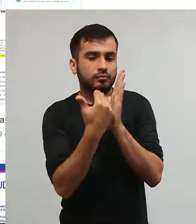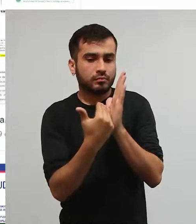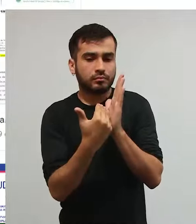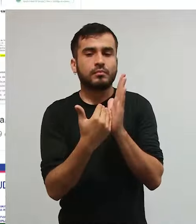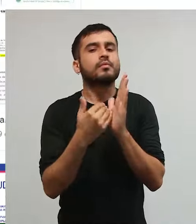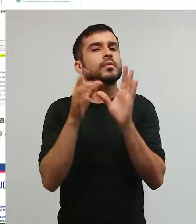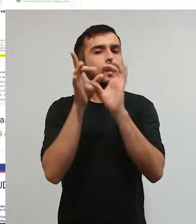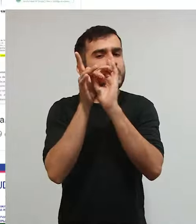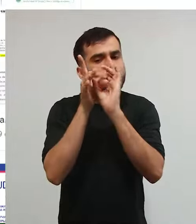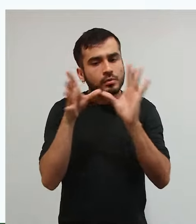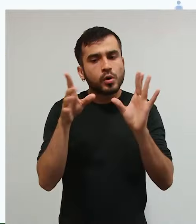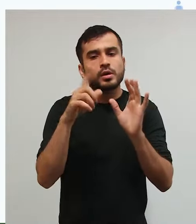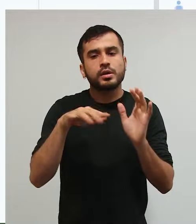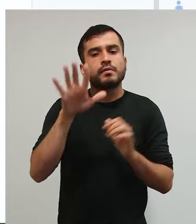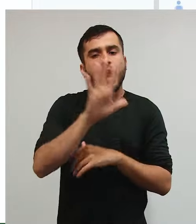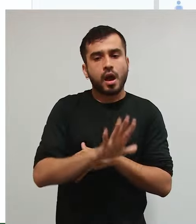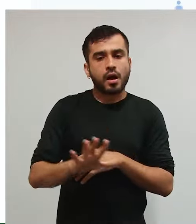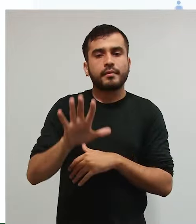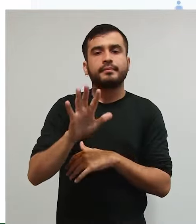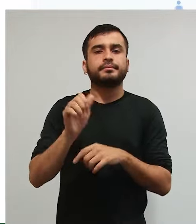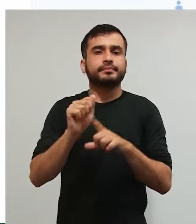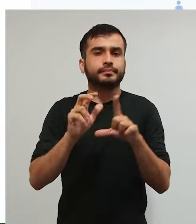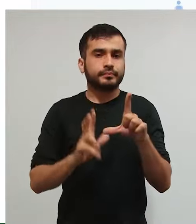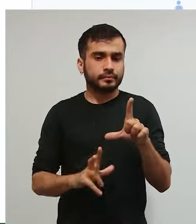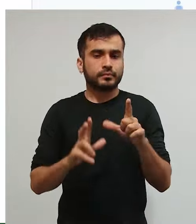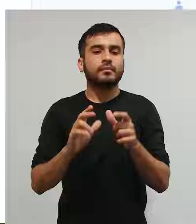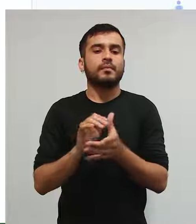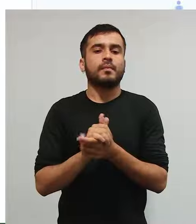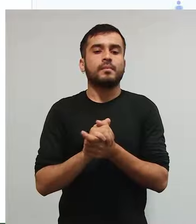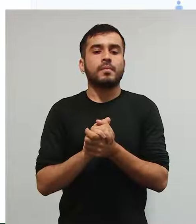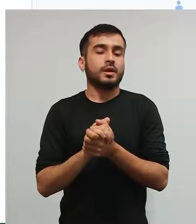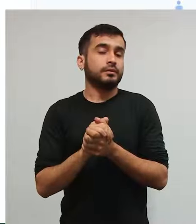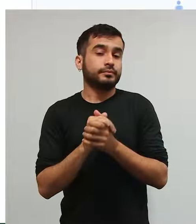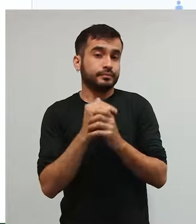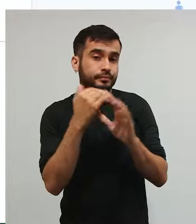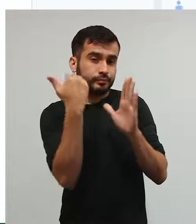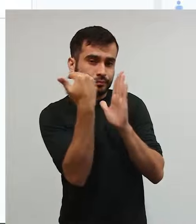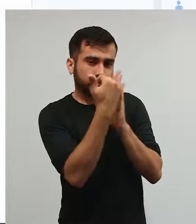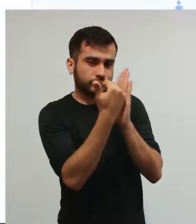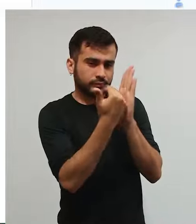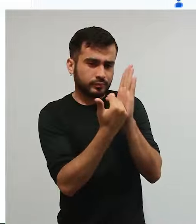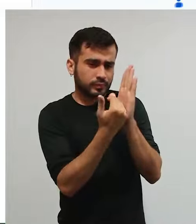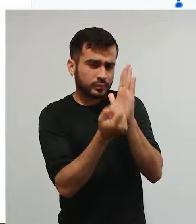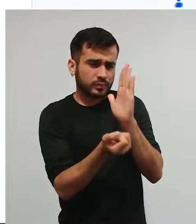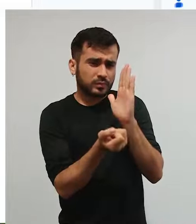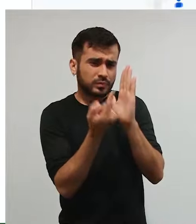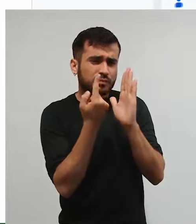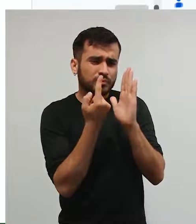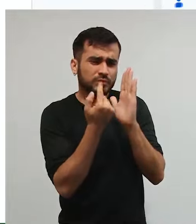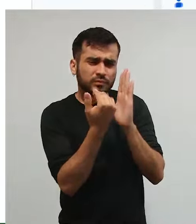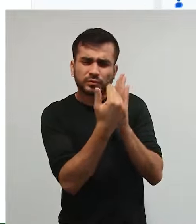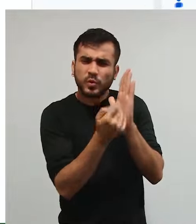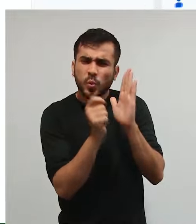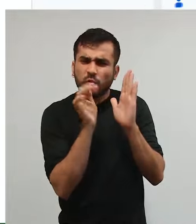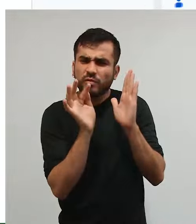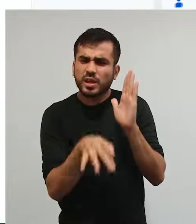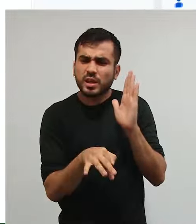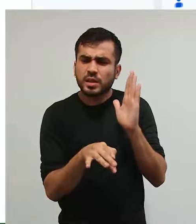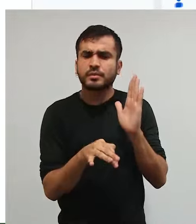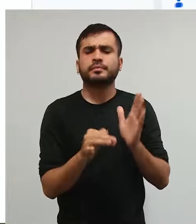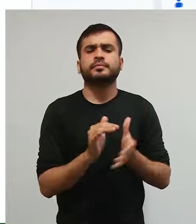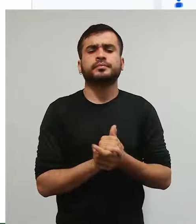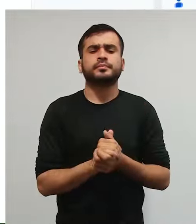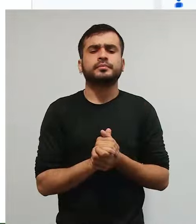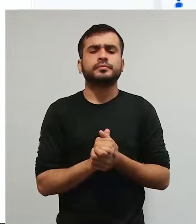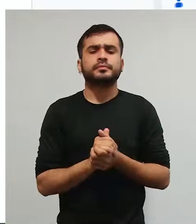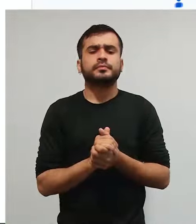né, aqui o nosso projeto, ele diz o quê? Né? Lá a gente tem lá no roteiro, então o projeto está disponível aqui no ambiente